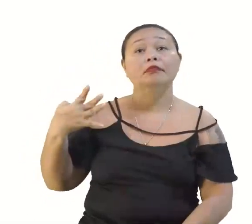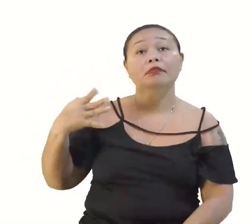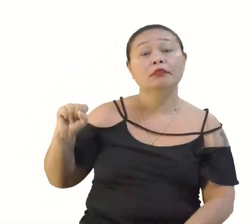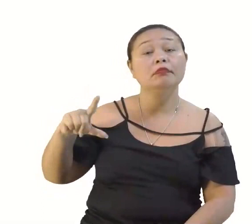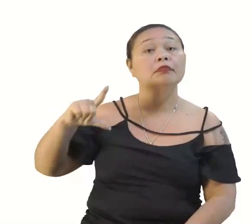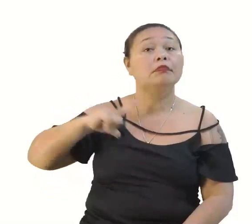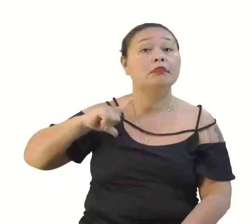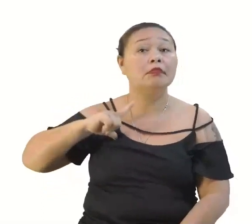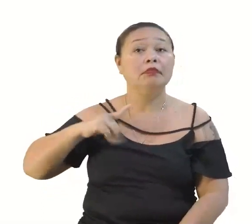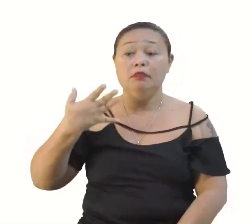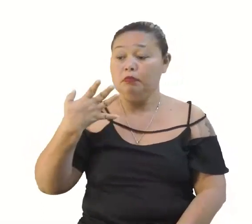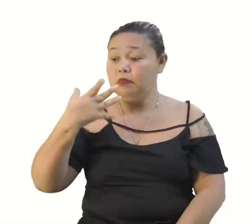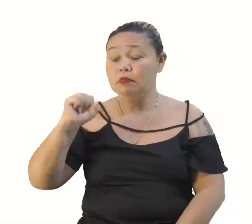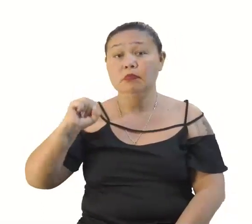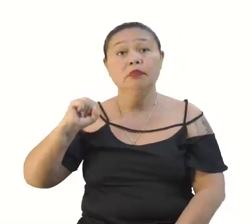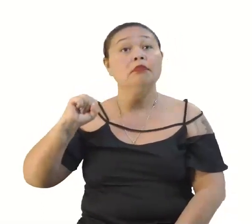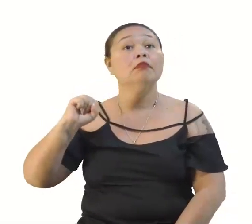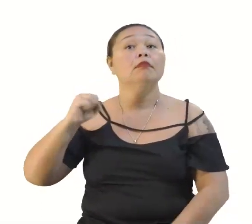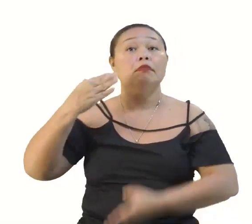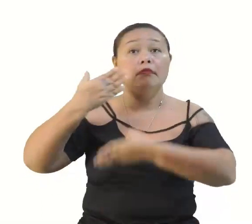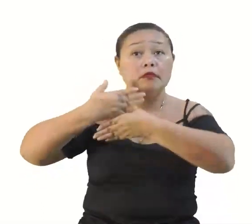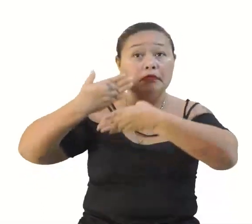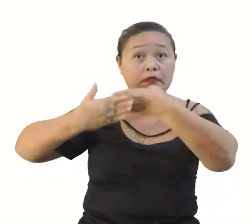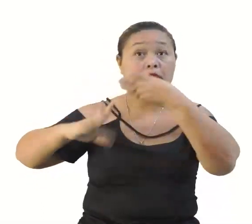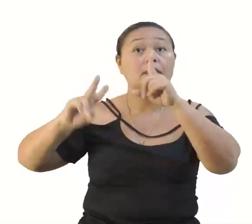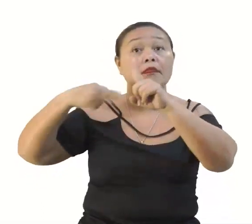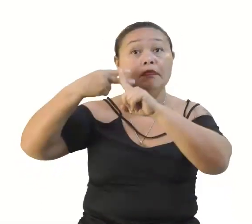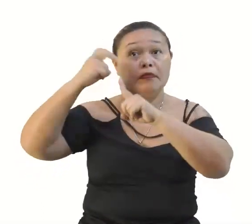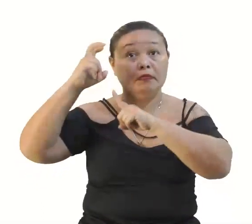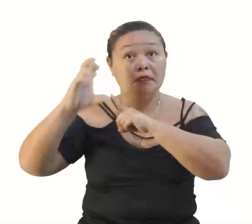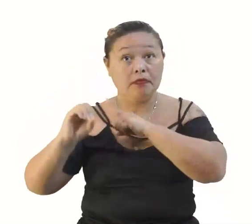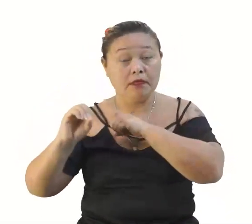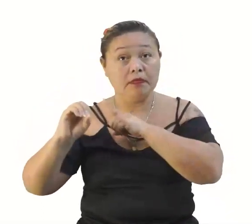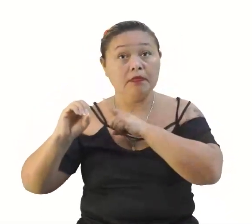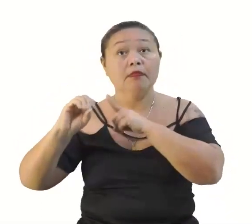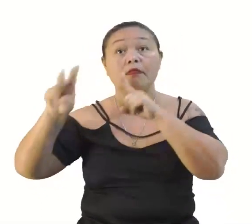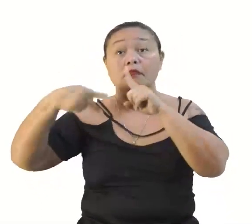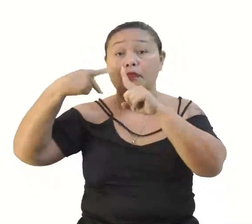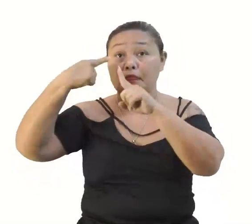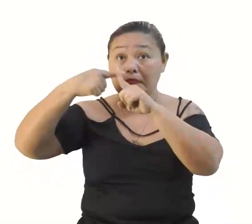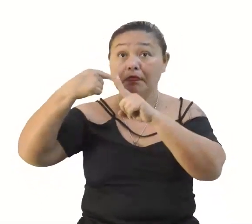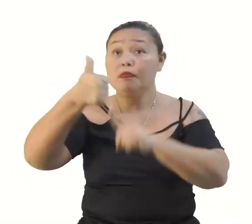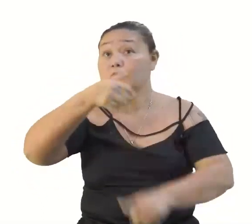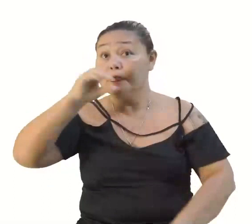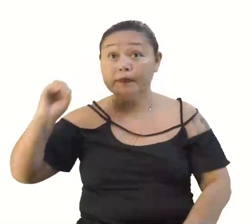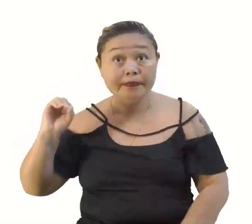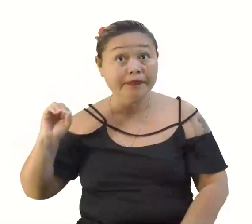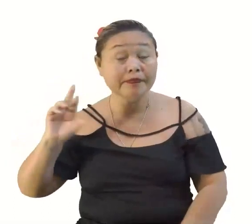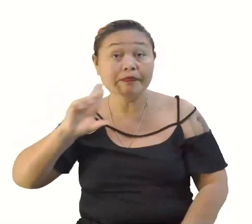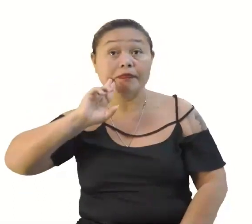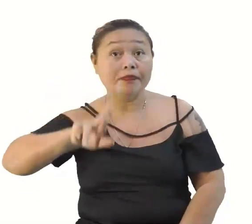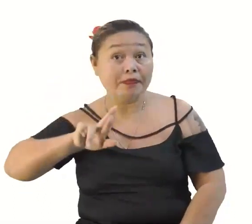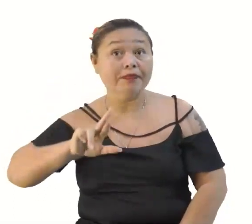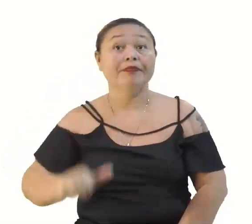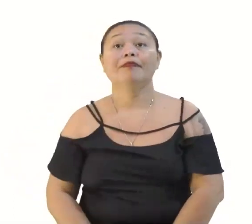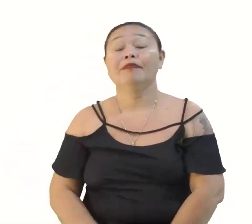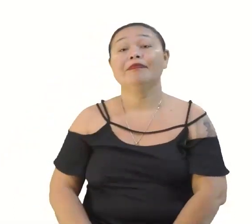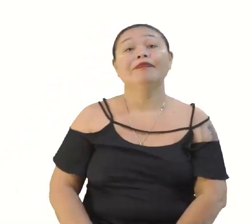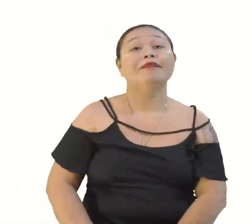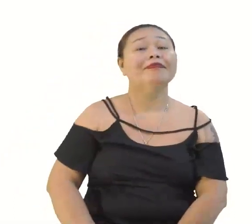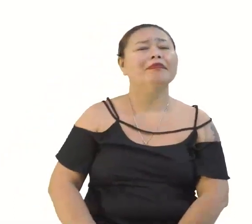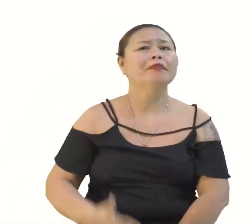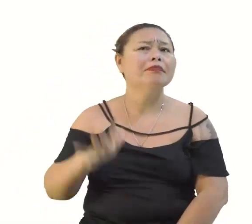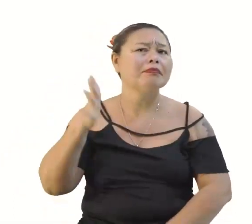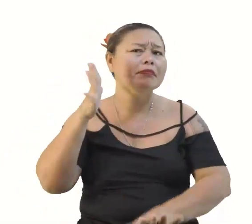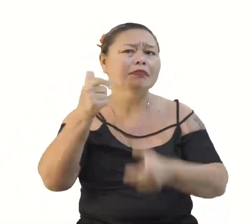tiver 48 tijolos mais 2, tá 50. 50 dobra 100. Resultado 100. Perfeito. Acho que a